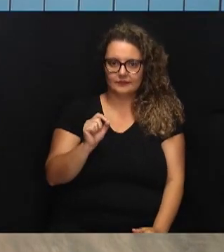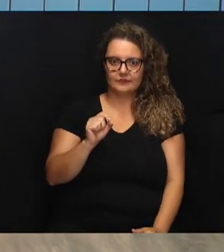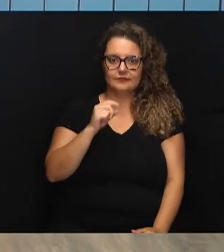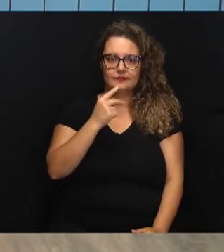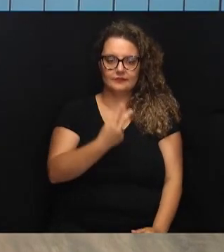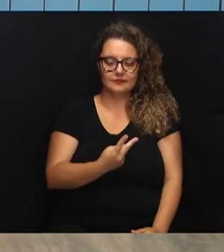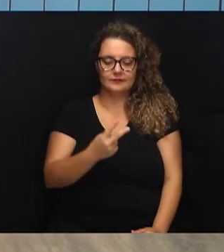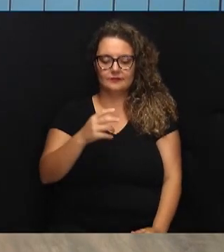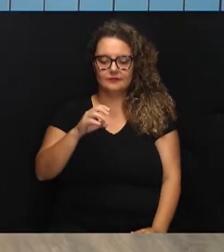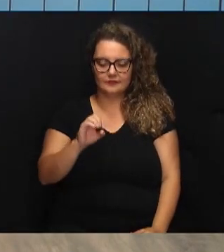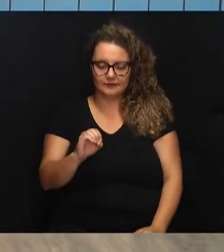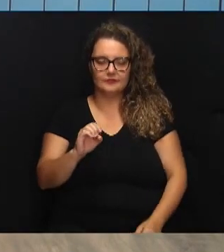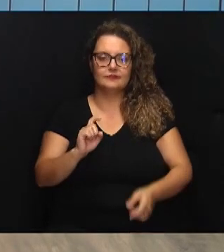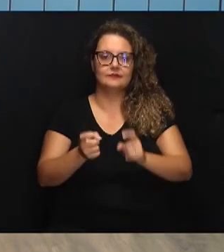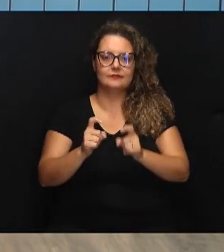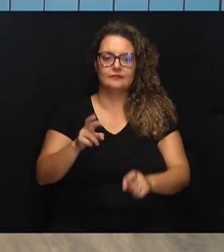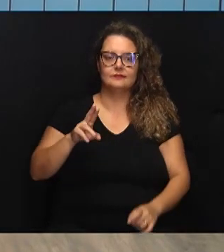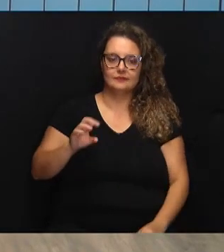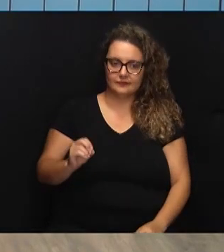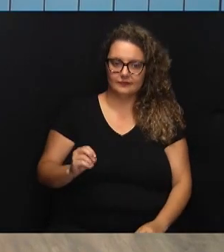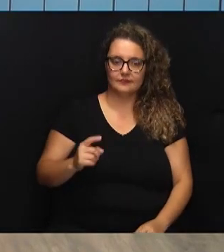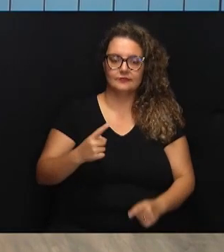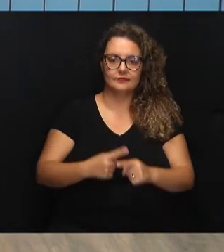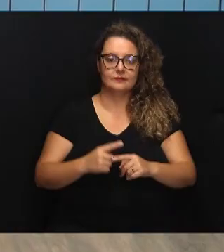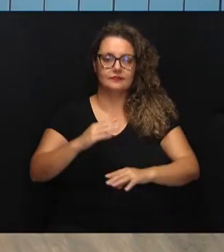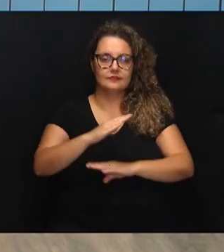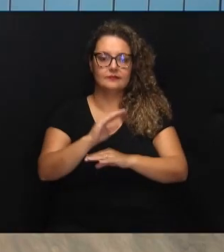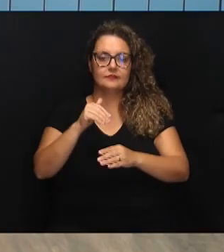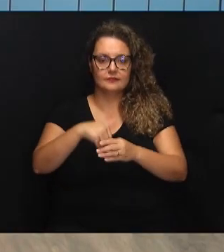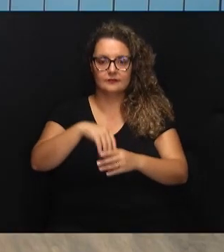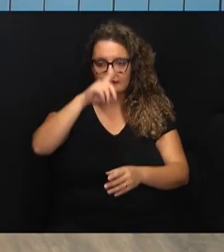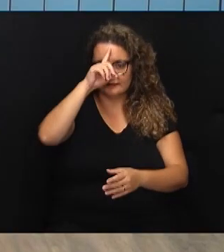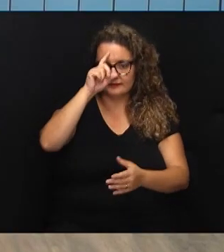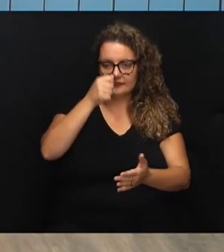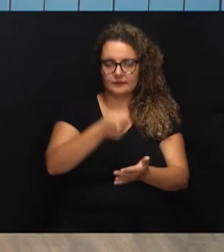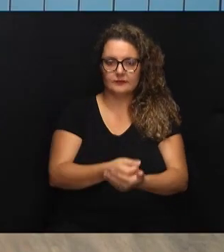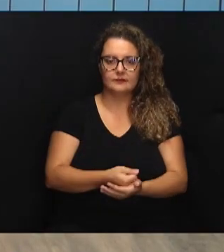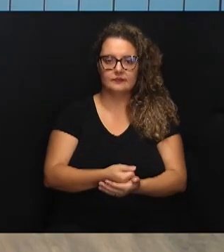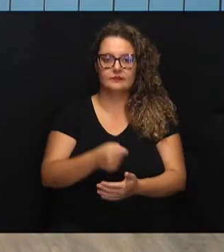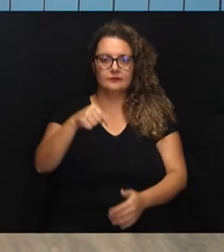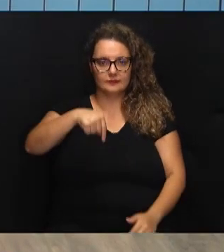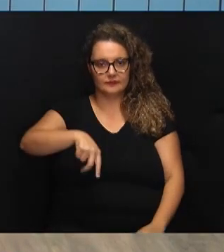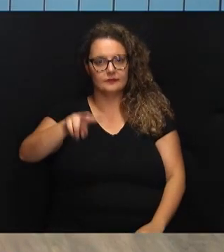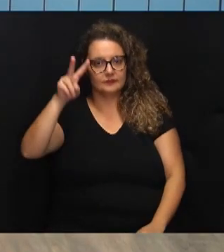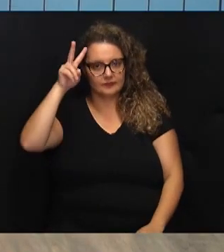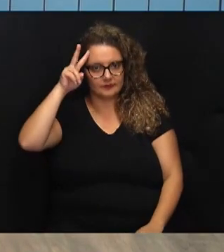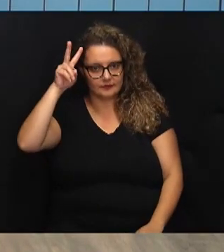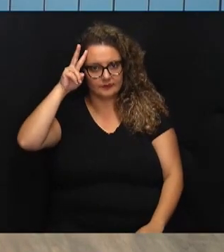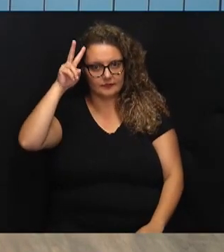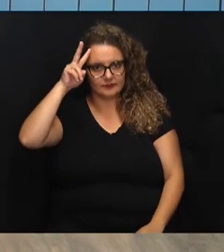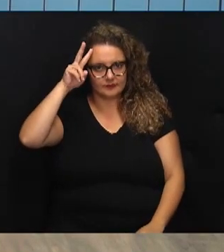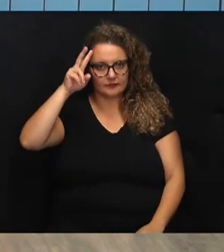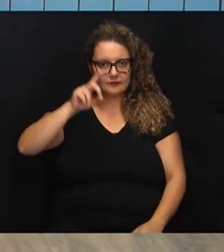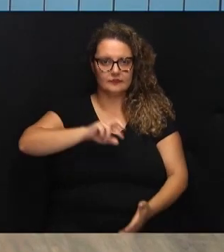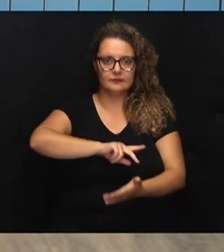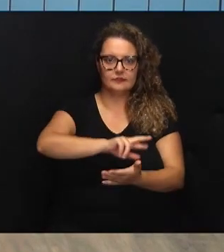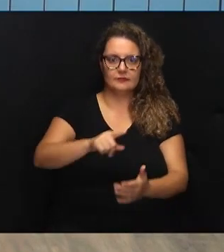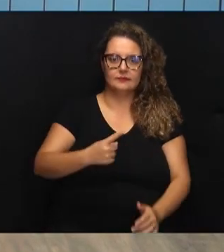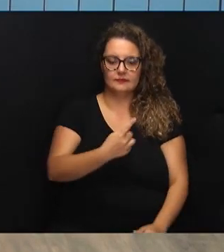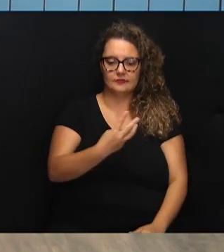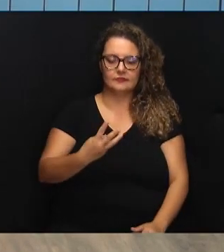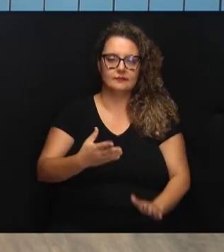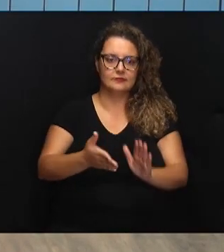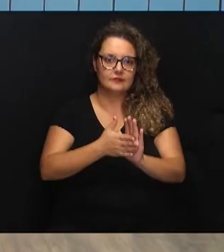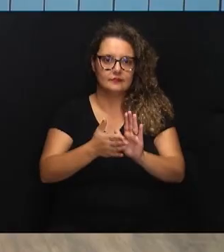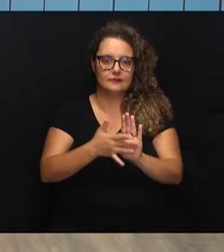20ª reunião ordinária, porque a Câmara vai votar em definitivo nesta segunda-feira, entre as 13 propostas